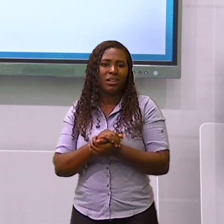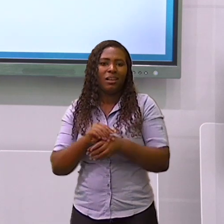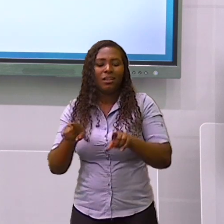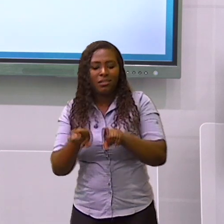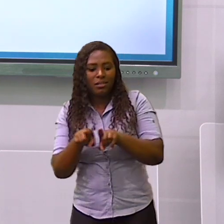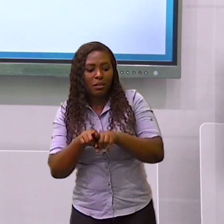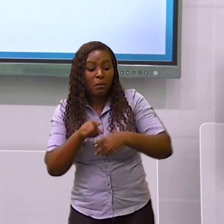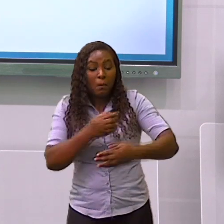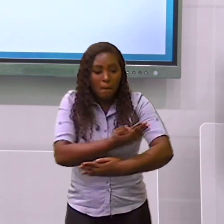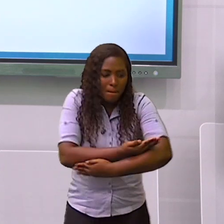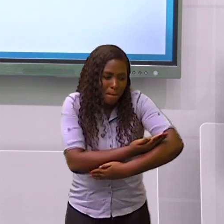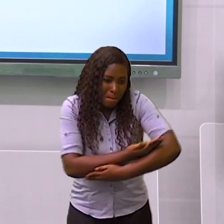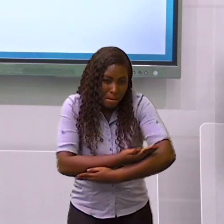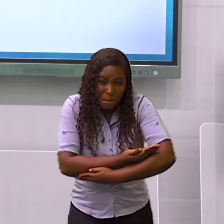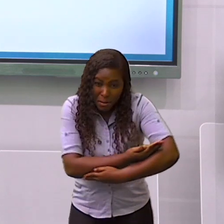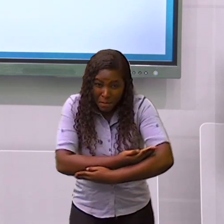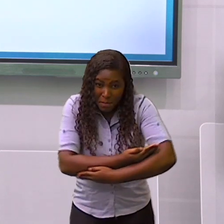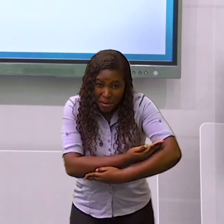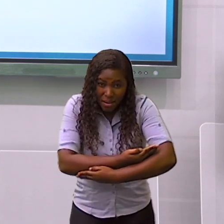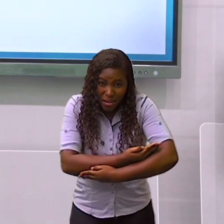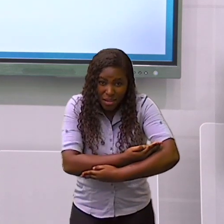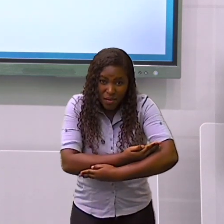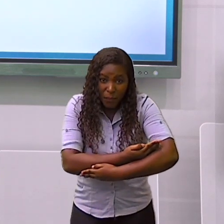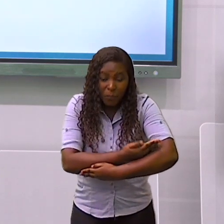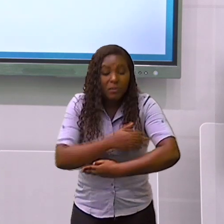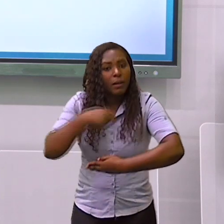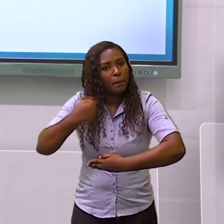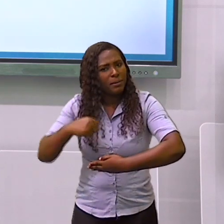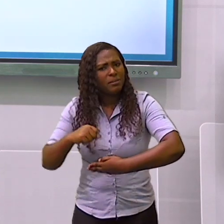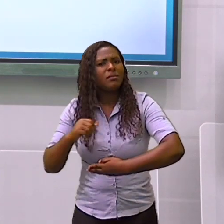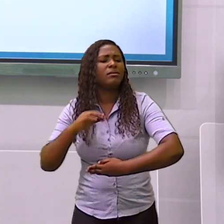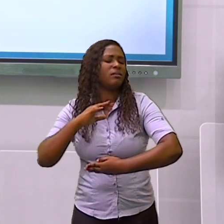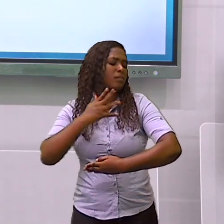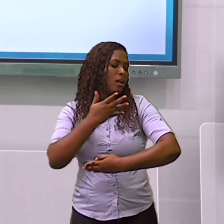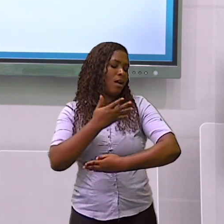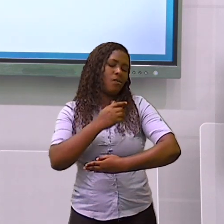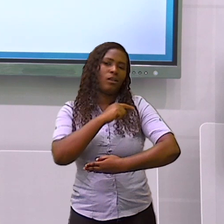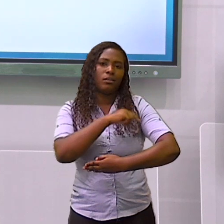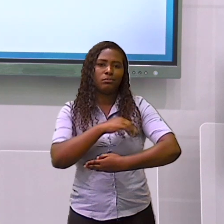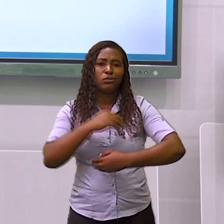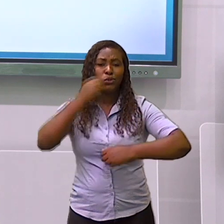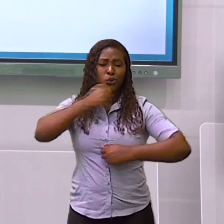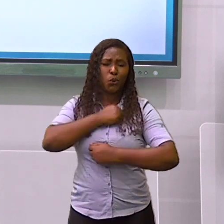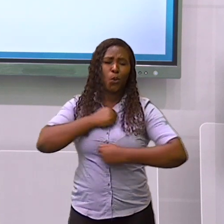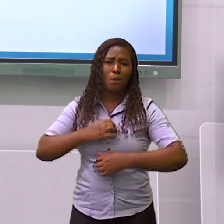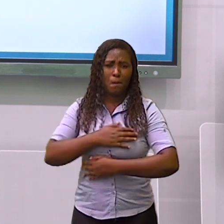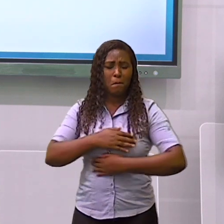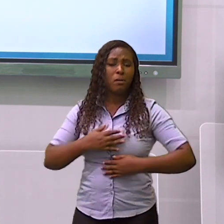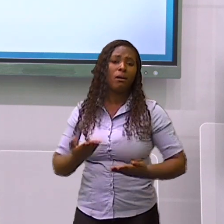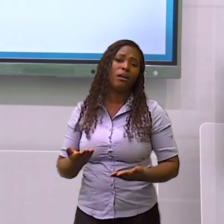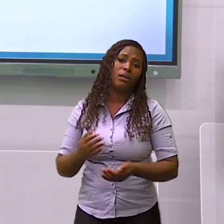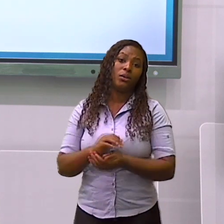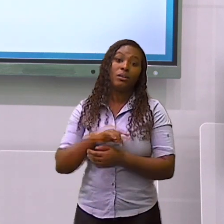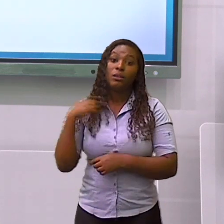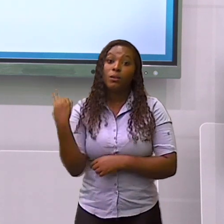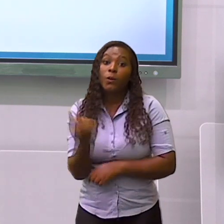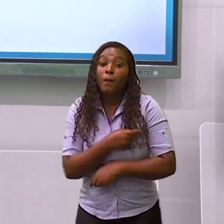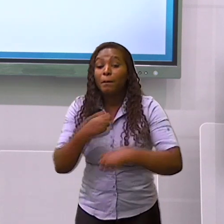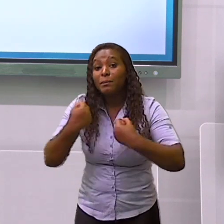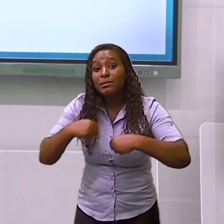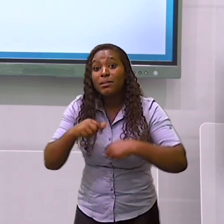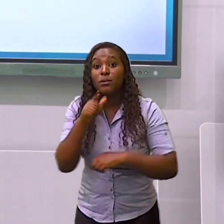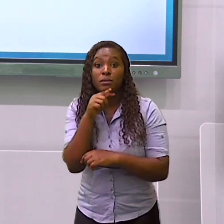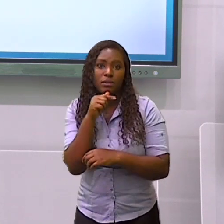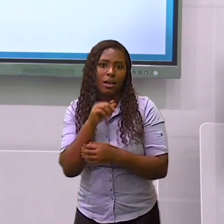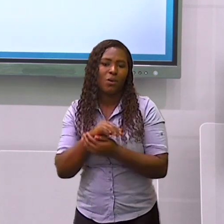essa água. Então, nós precisávamos muito da água mineral. E como que você conseguia?